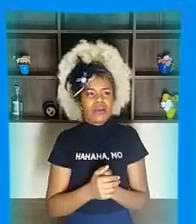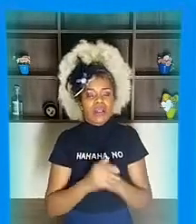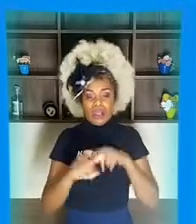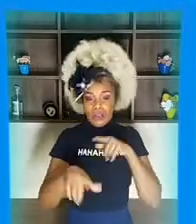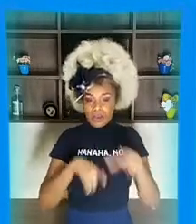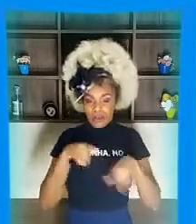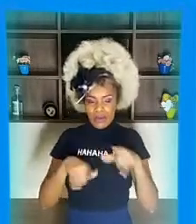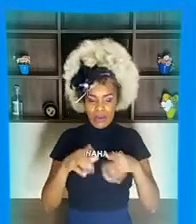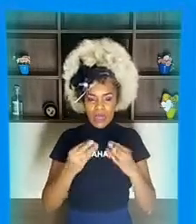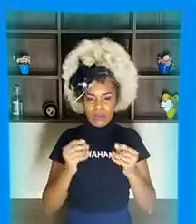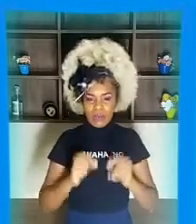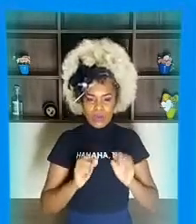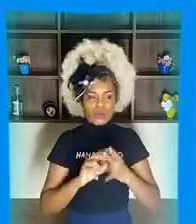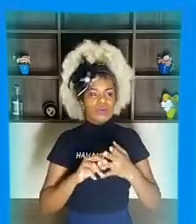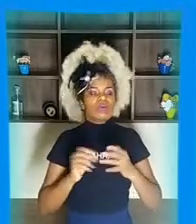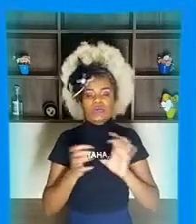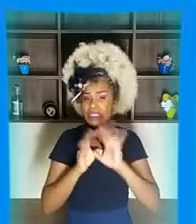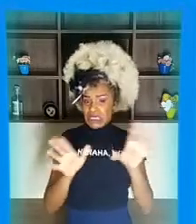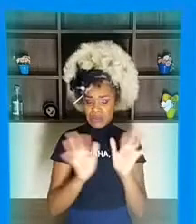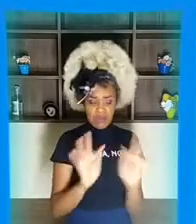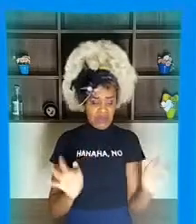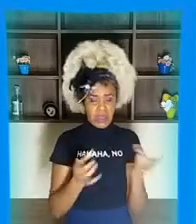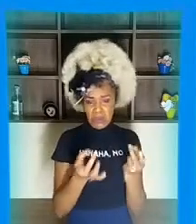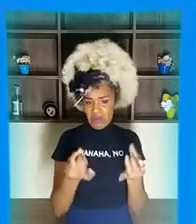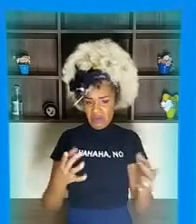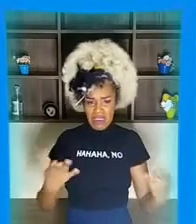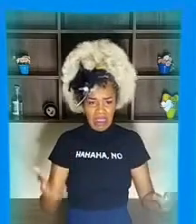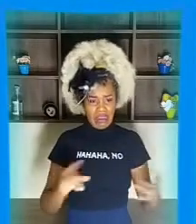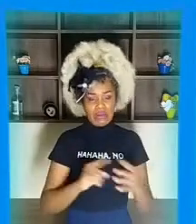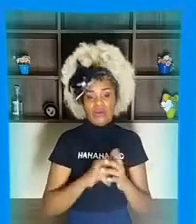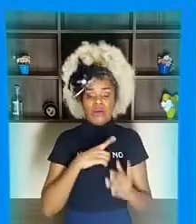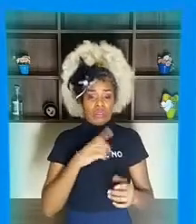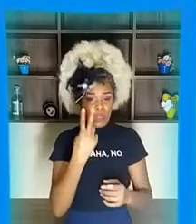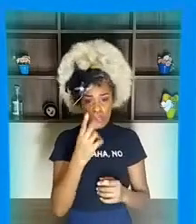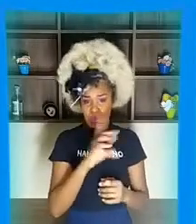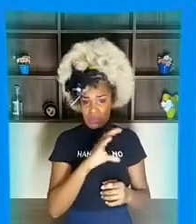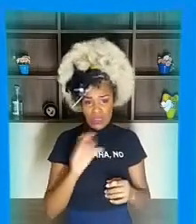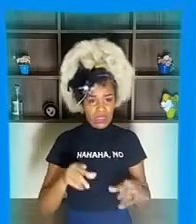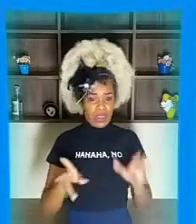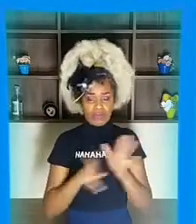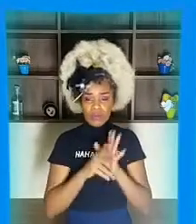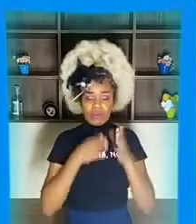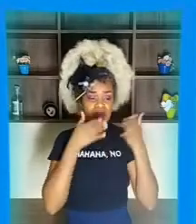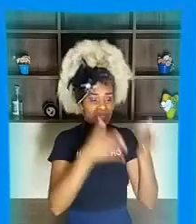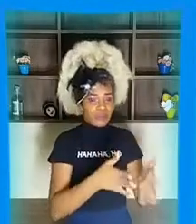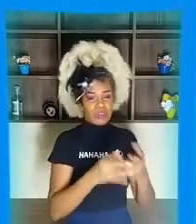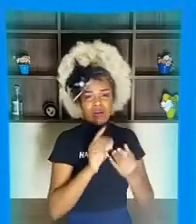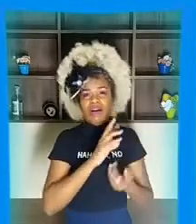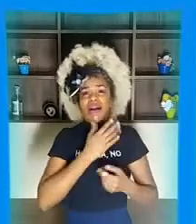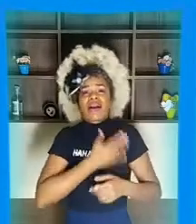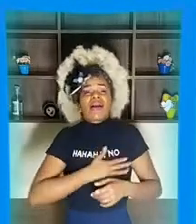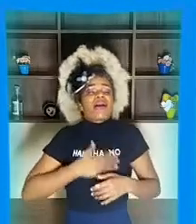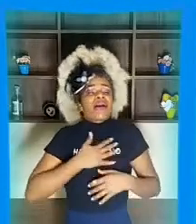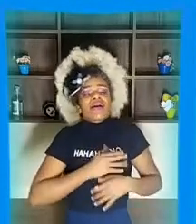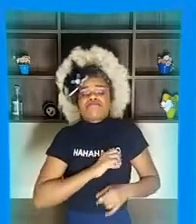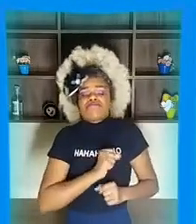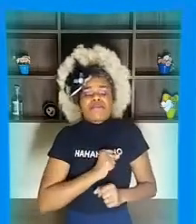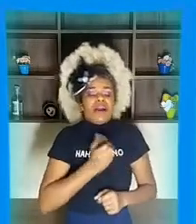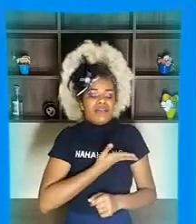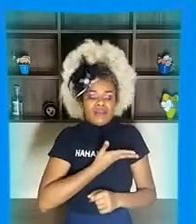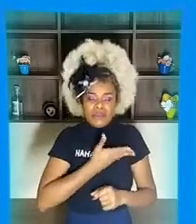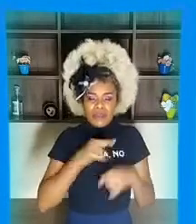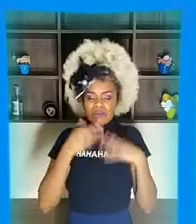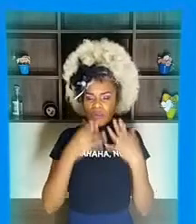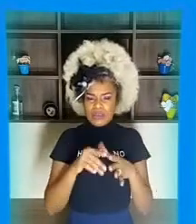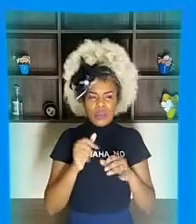trabalho é muito espontâneo, simples, eu não vendo CDs, eu tenho dois CDs gravados com participação de queridíssimos amigos, assim, um ficou pronto